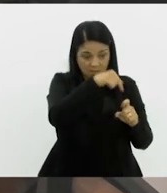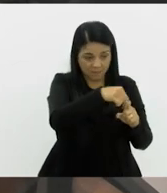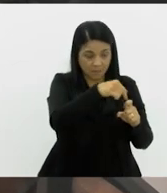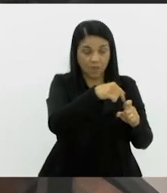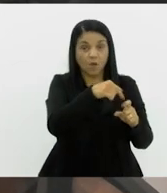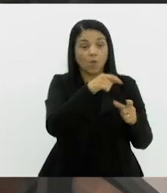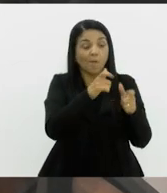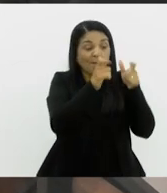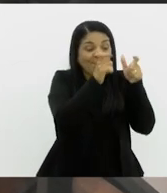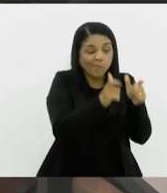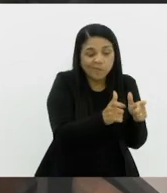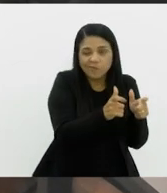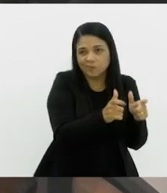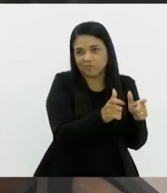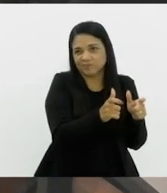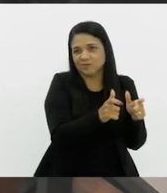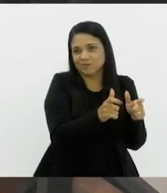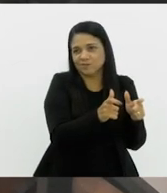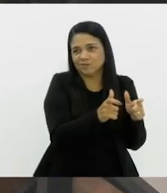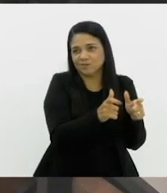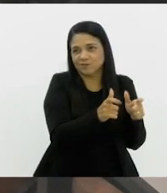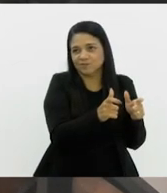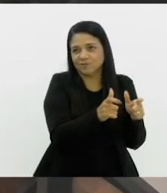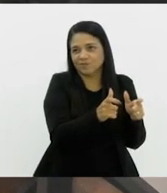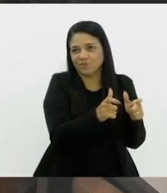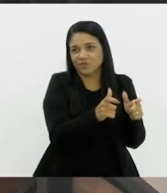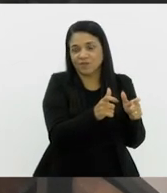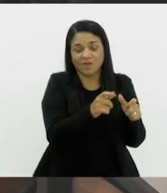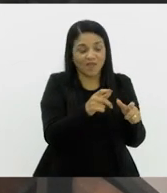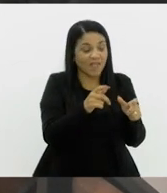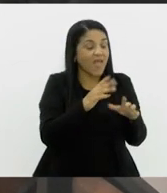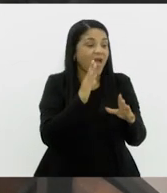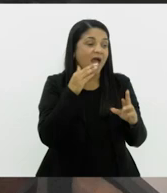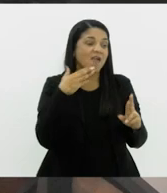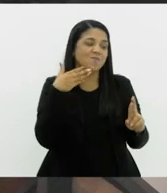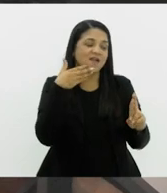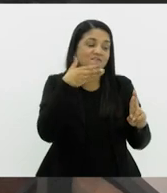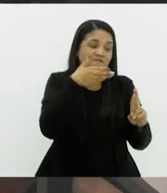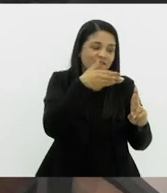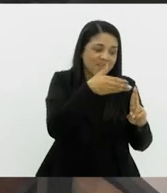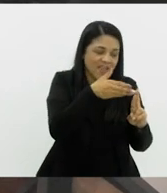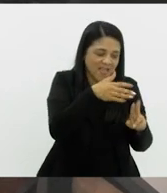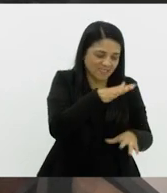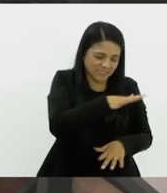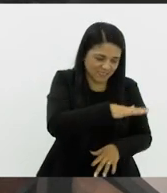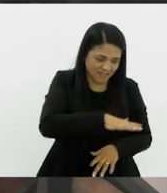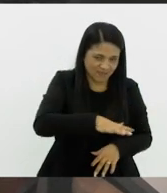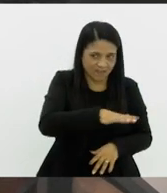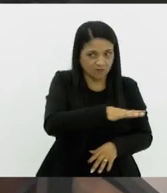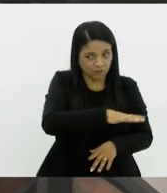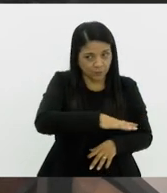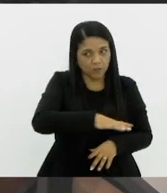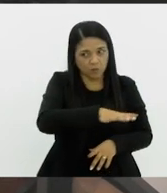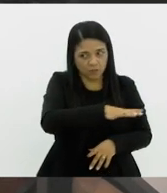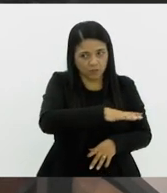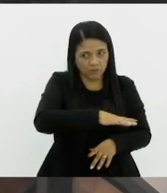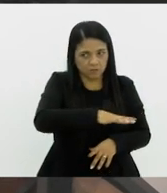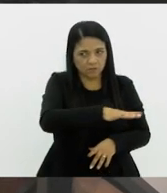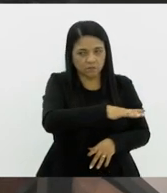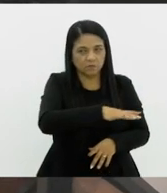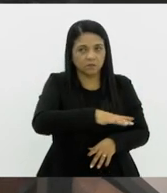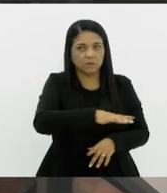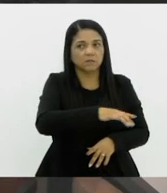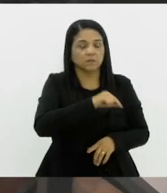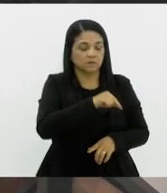de notificação... É um ponto virtual, digamos assim, que a gente tem uma referência física, mas é onde a gente precisa notificar as aeronaves para que elas